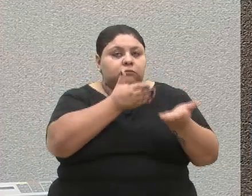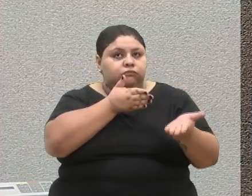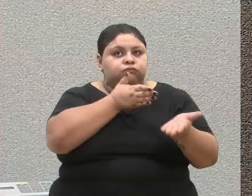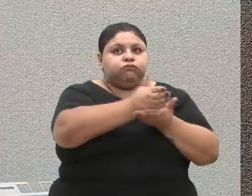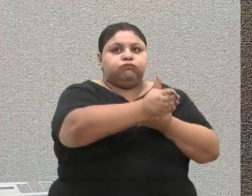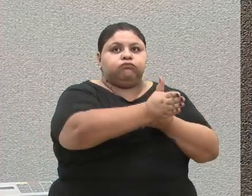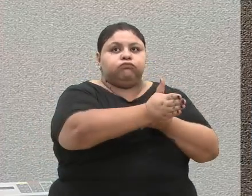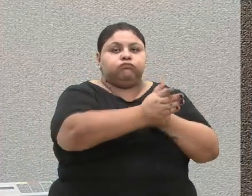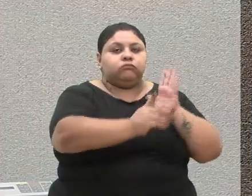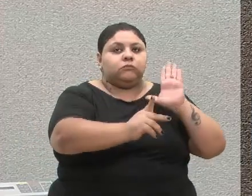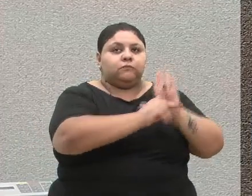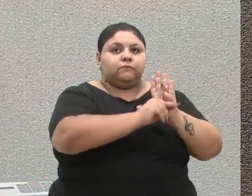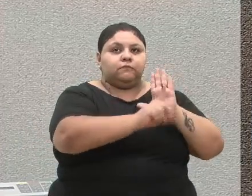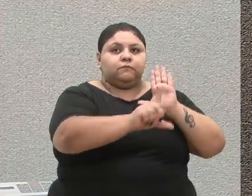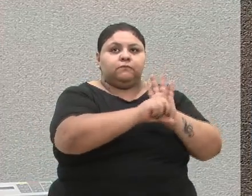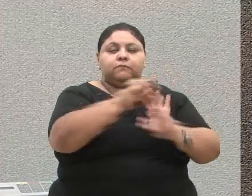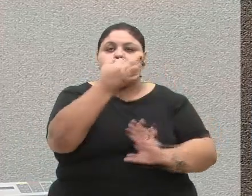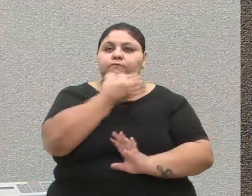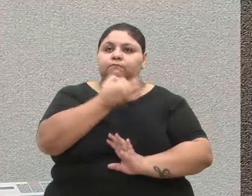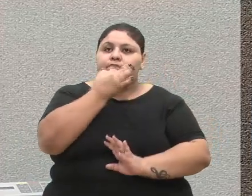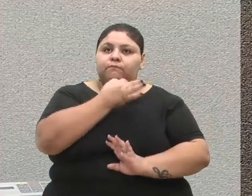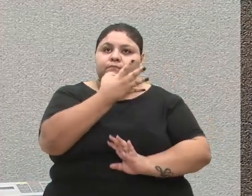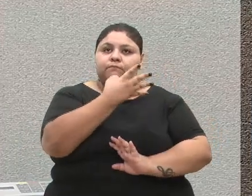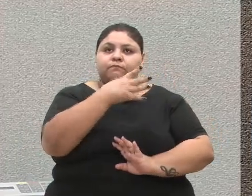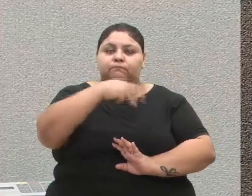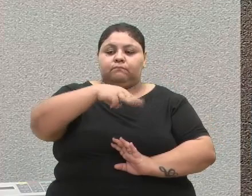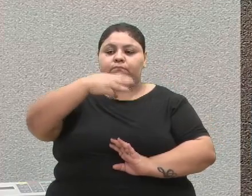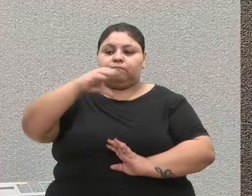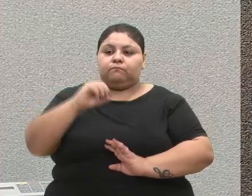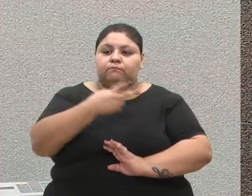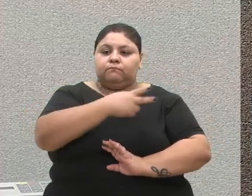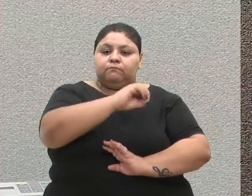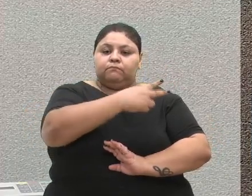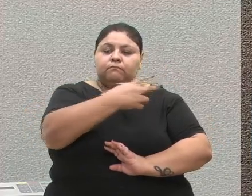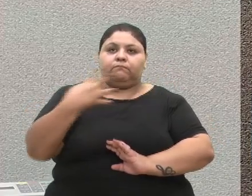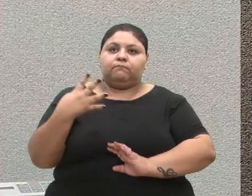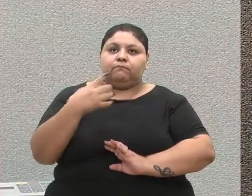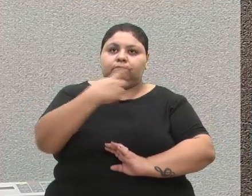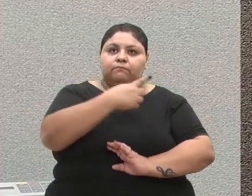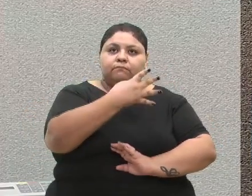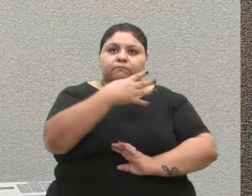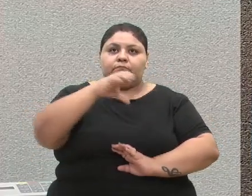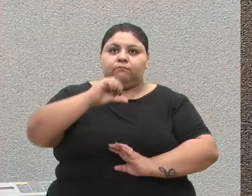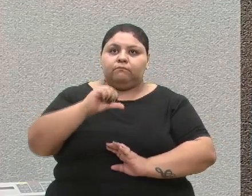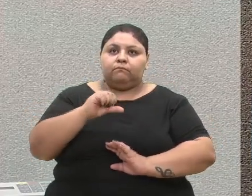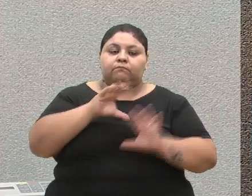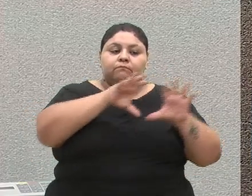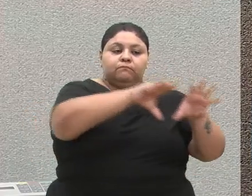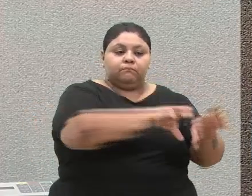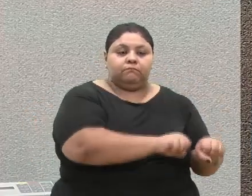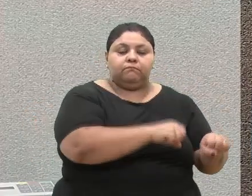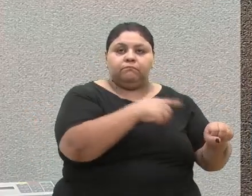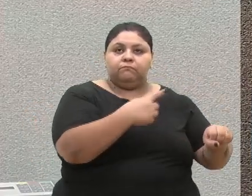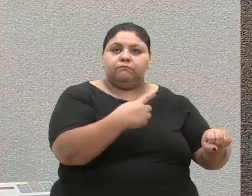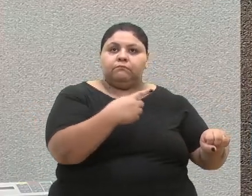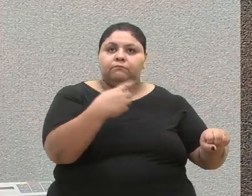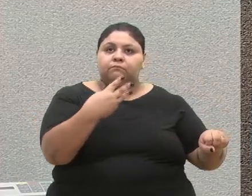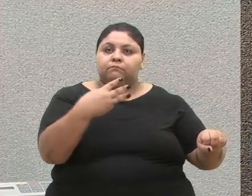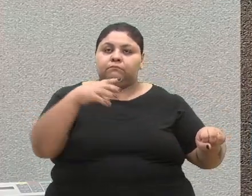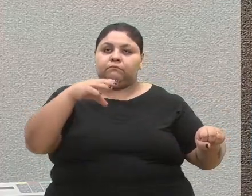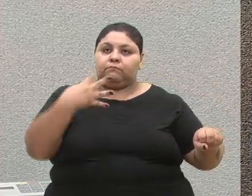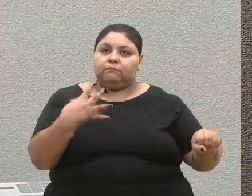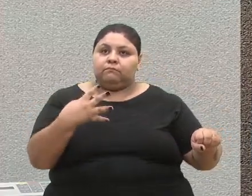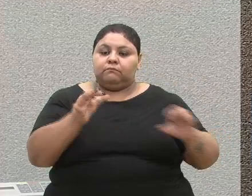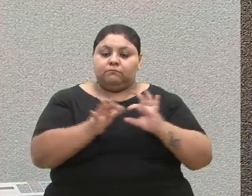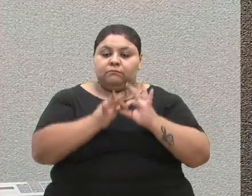do presente projeto. Caxias do Sul, 4 de março de 2024, 149 anos da colonização e 134